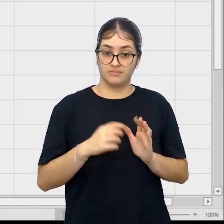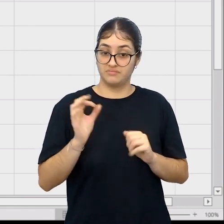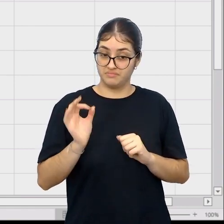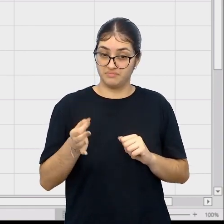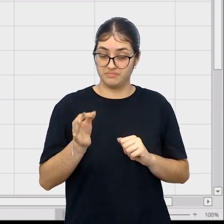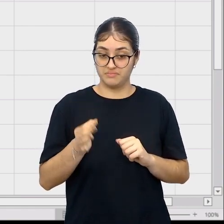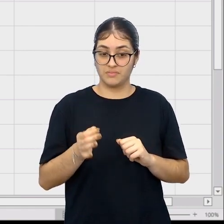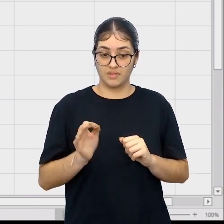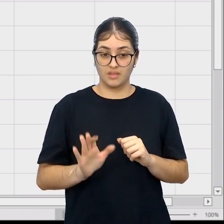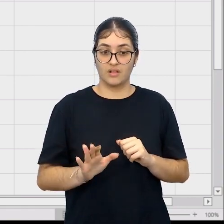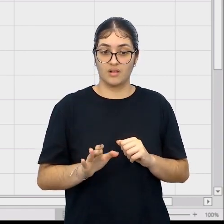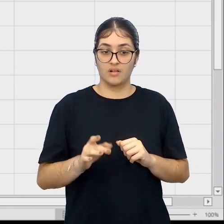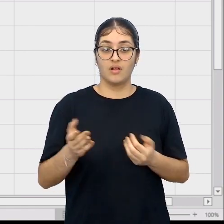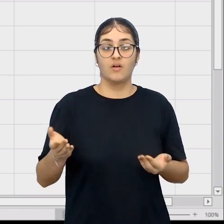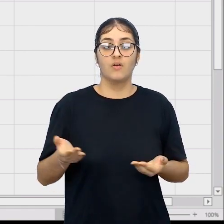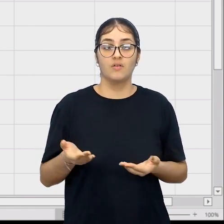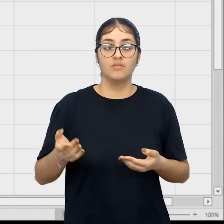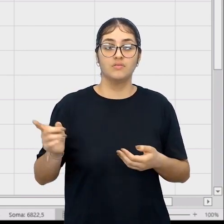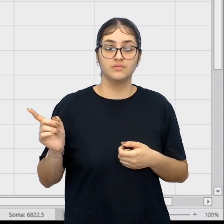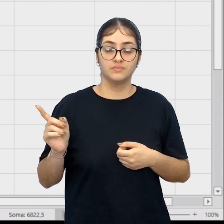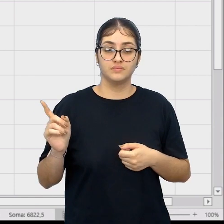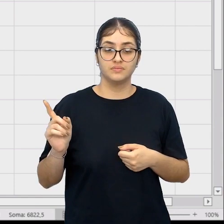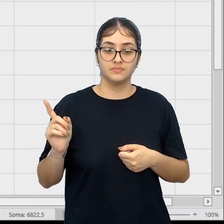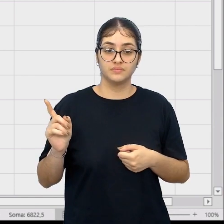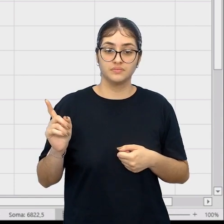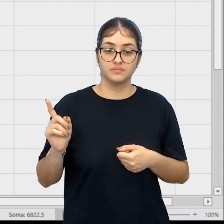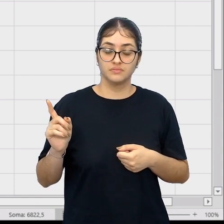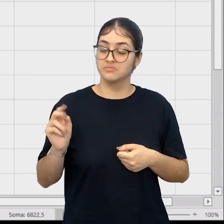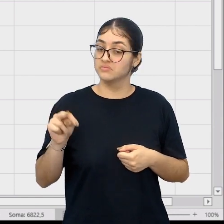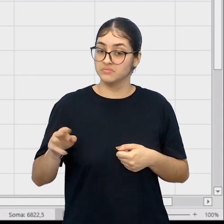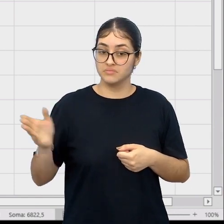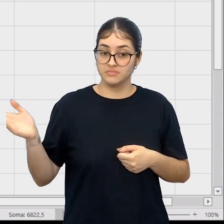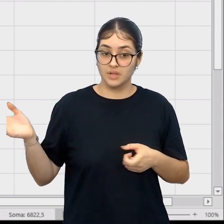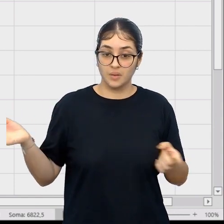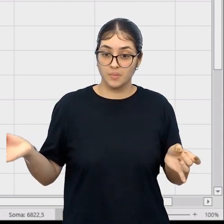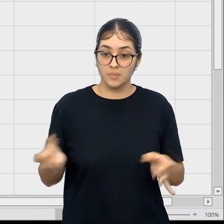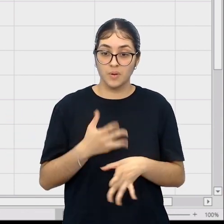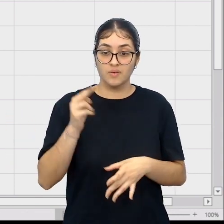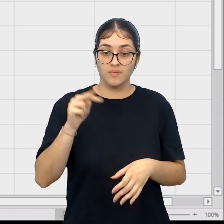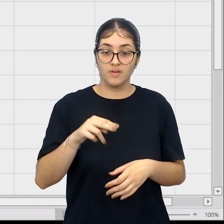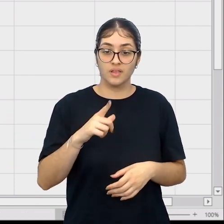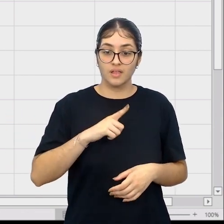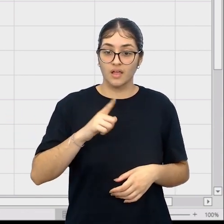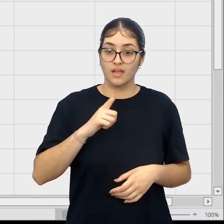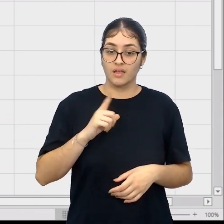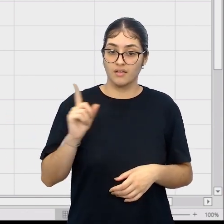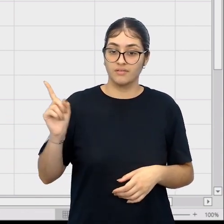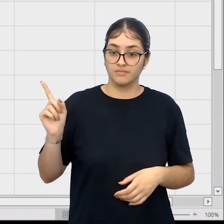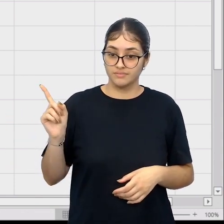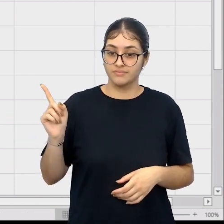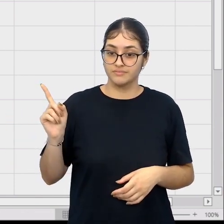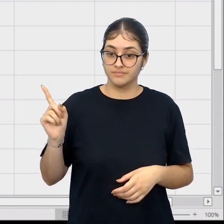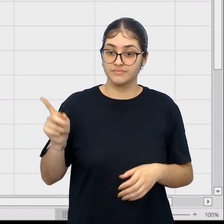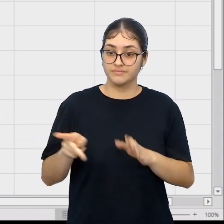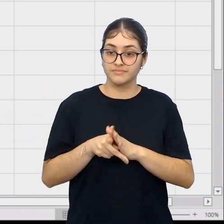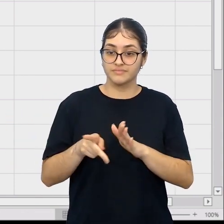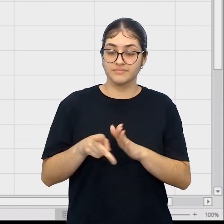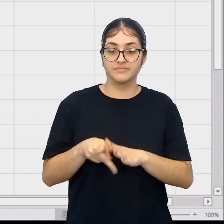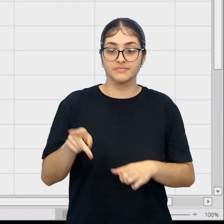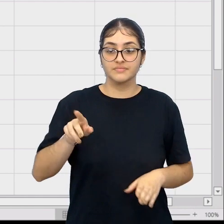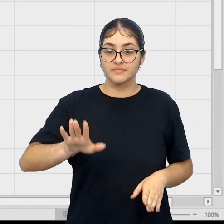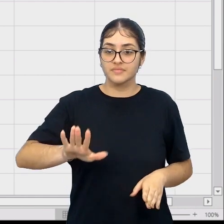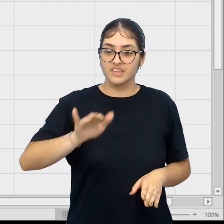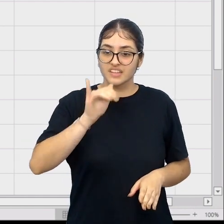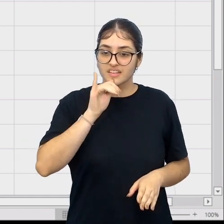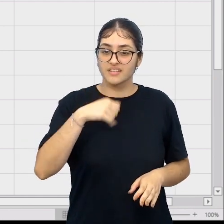legal. Agora eu vou puxar, ó. Puxou. Olha aqui, ó. Você tá vendo que tá aparecendo 0,5? Modo prático, né? Olha a coluna do Y, pessoal. Isso. Se eu